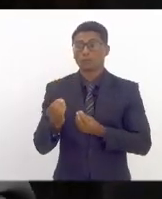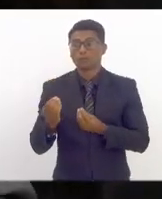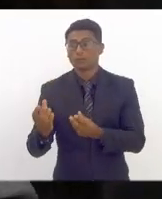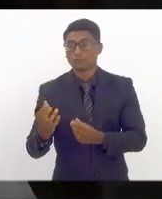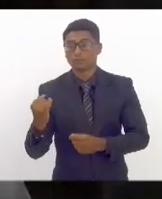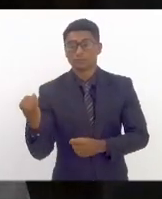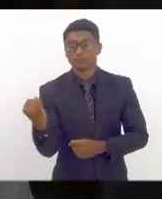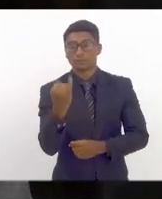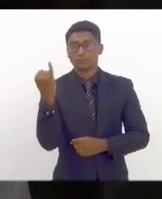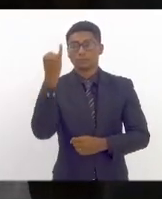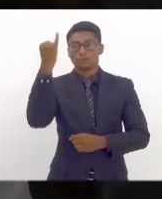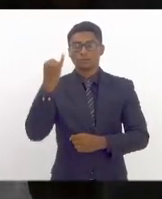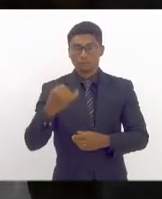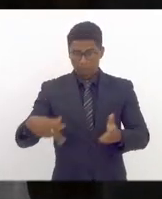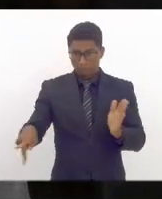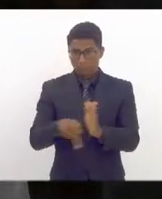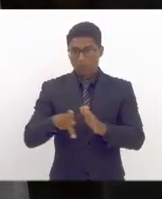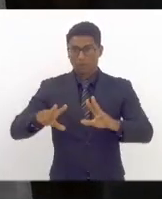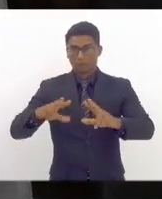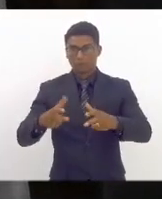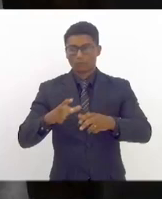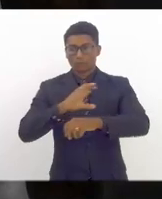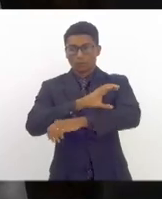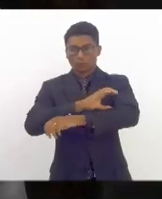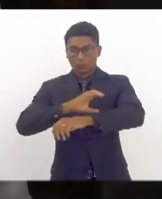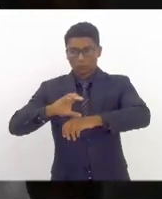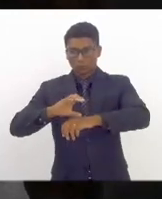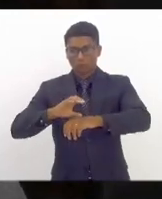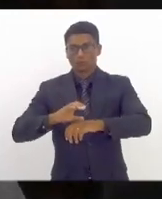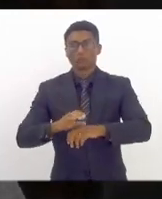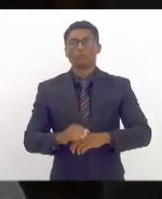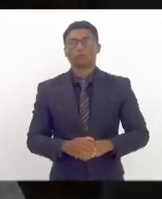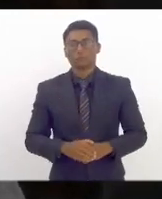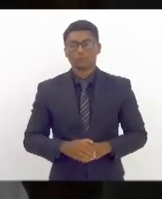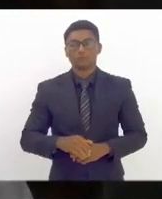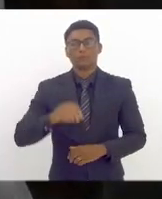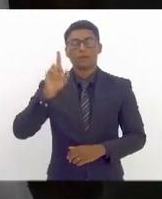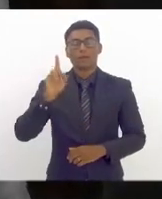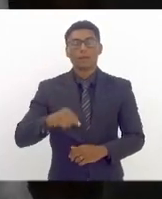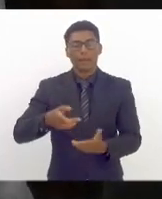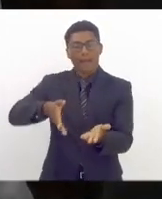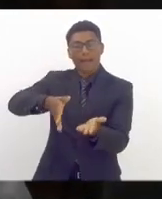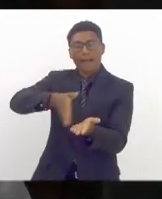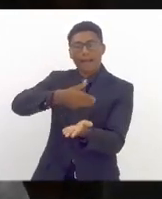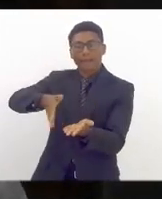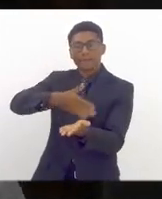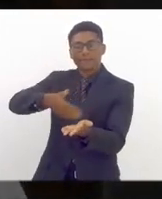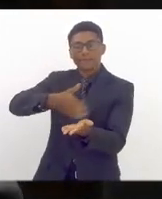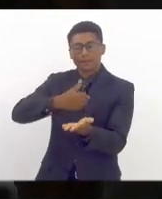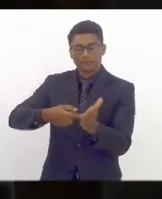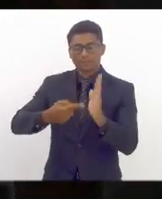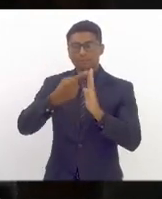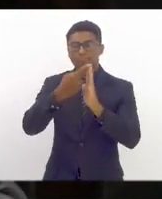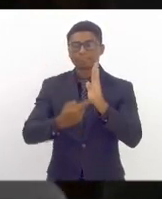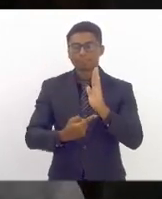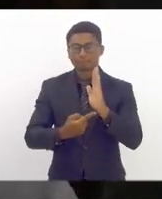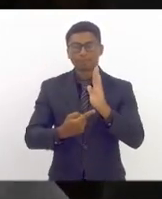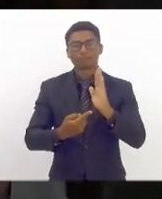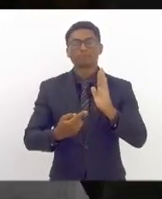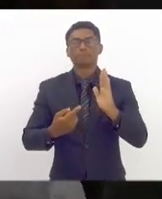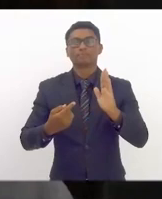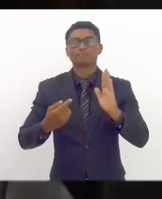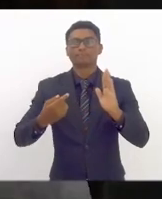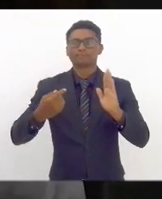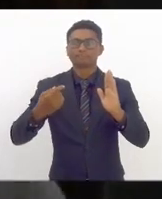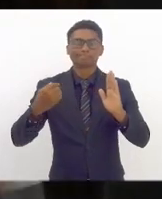da comissão de cultura que é exatamente a cartilha cuja necessidade e